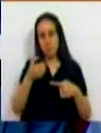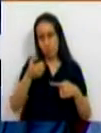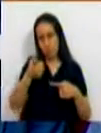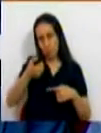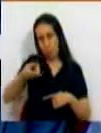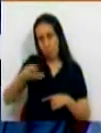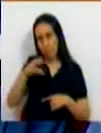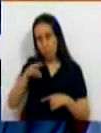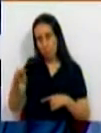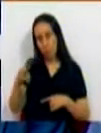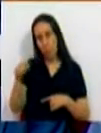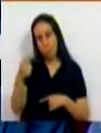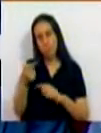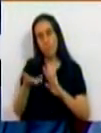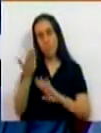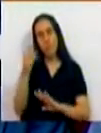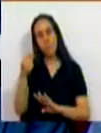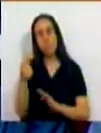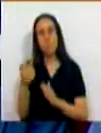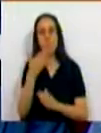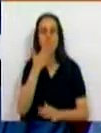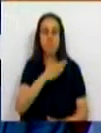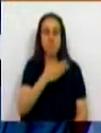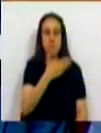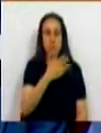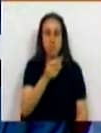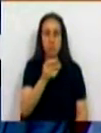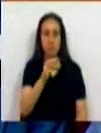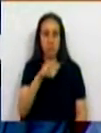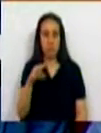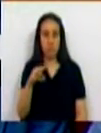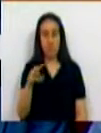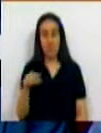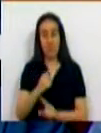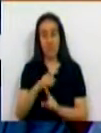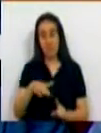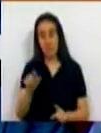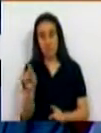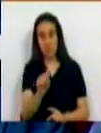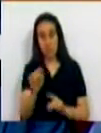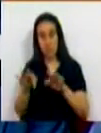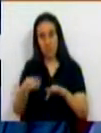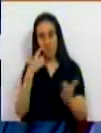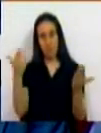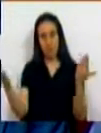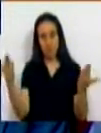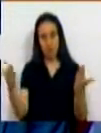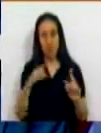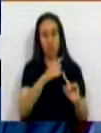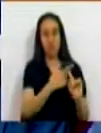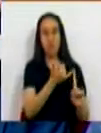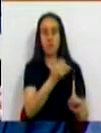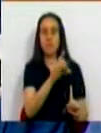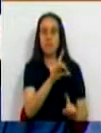melhorado 130 milhões. E por isso, quando no final deste mês tivermos a comparação de maio de